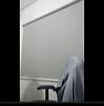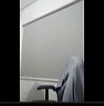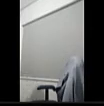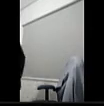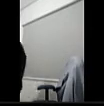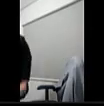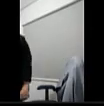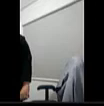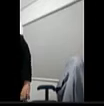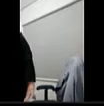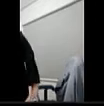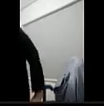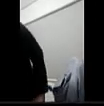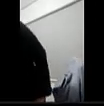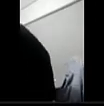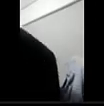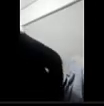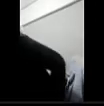Mudou para você?